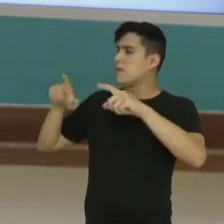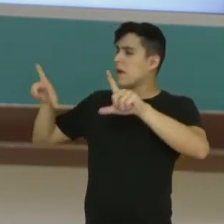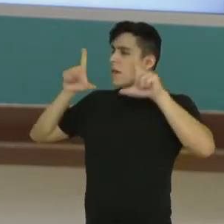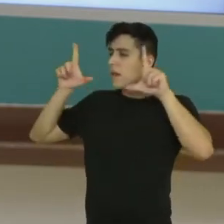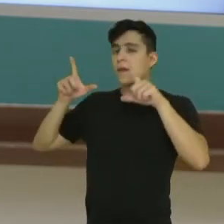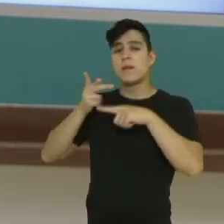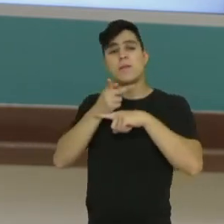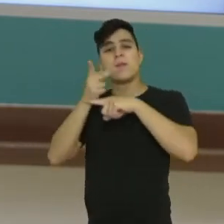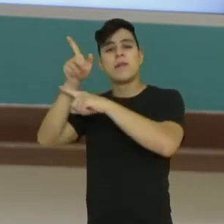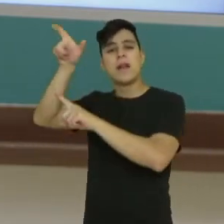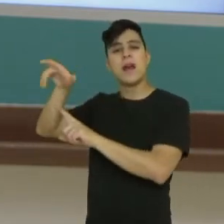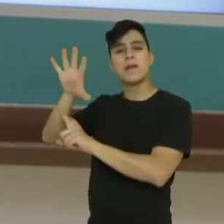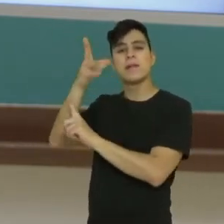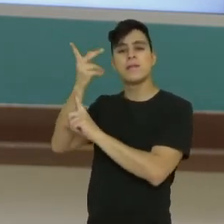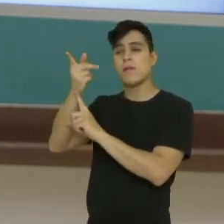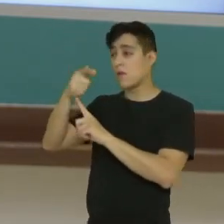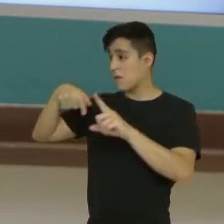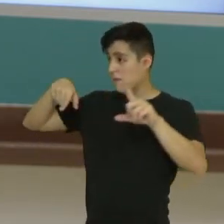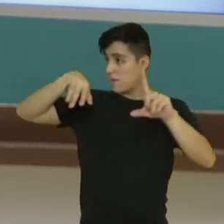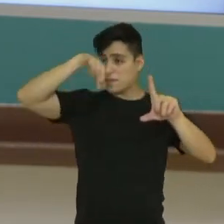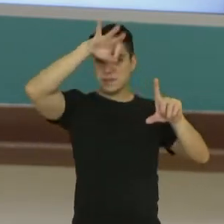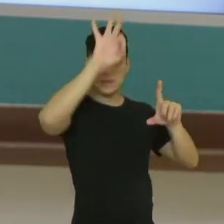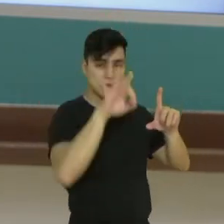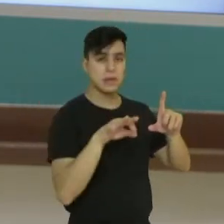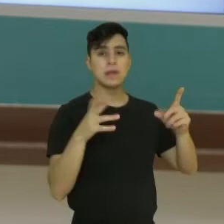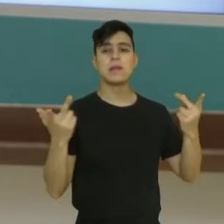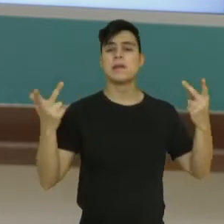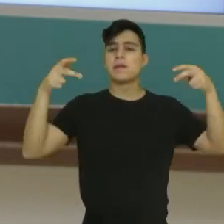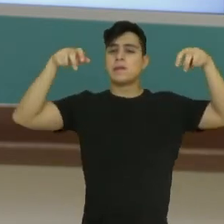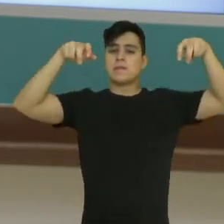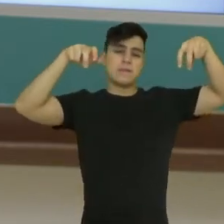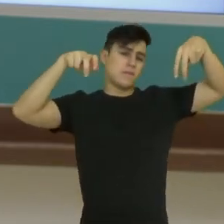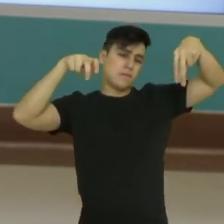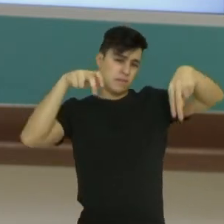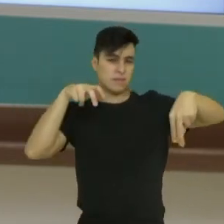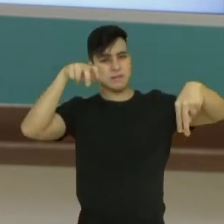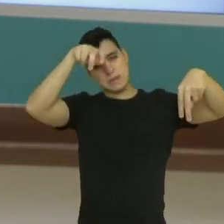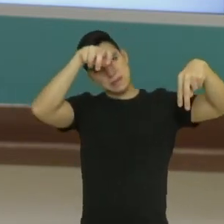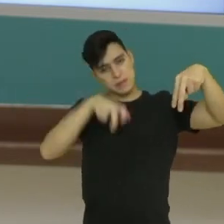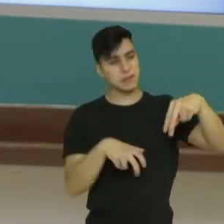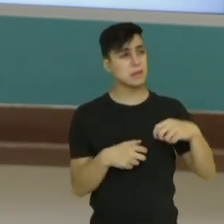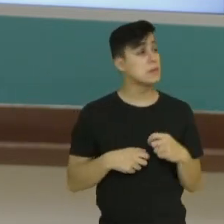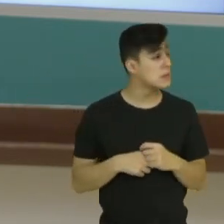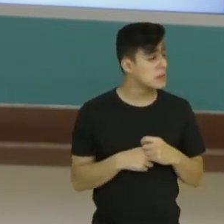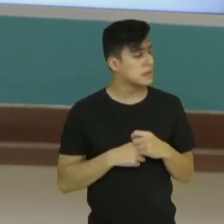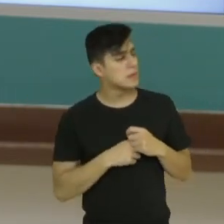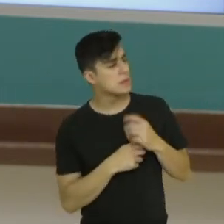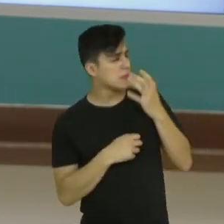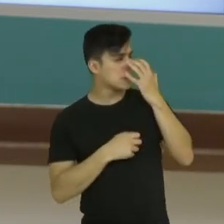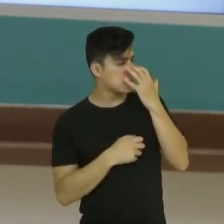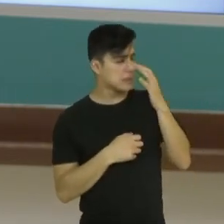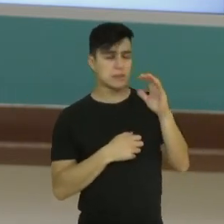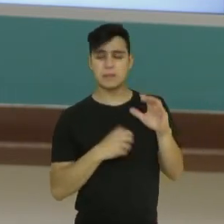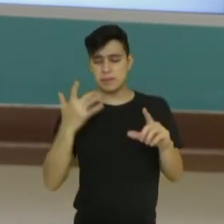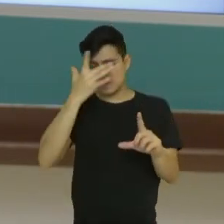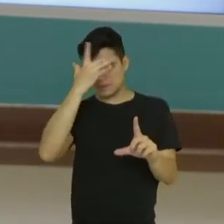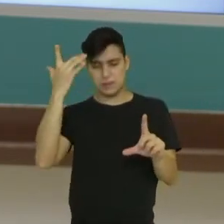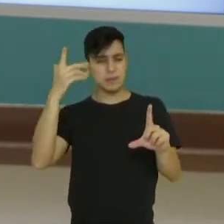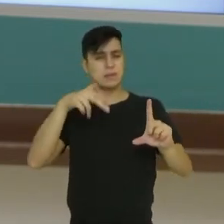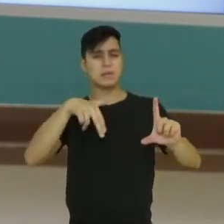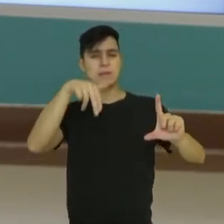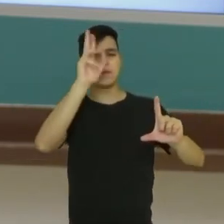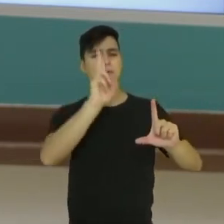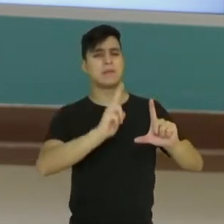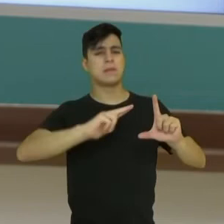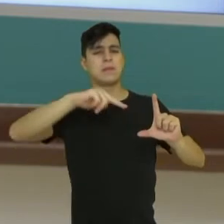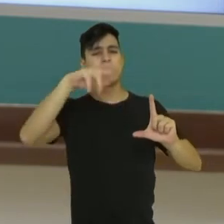forma. Então nós tínhamos sessões, e essas sessões a pessoa ela ficava posando para o pintor, e o pintor ia gradativamente